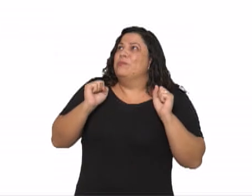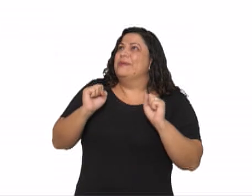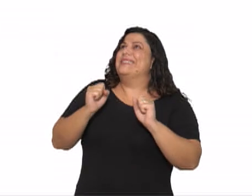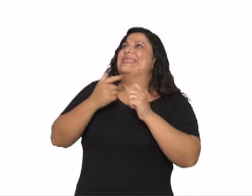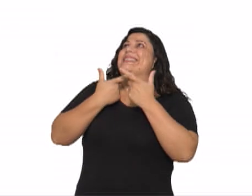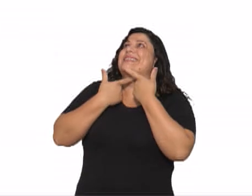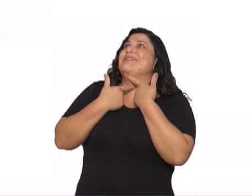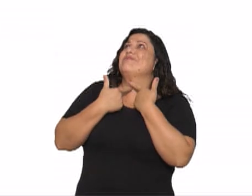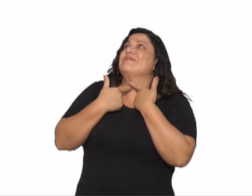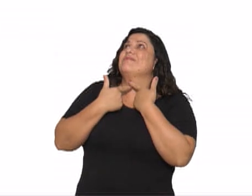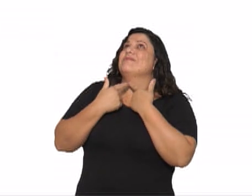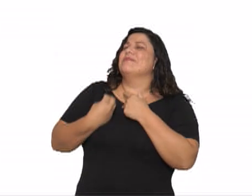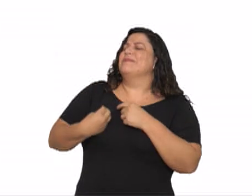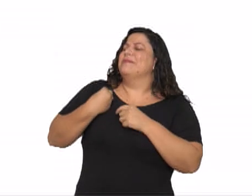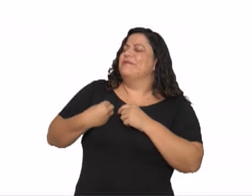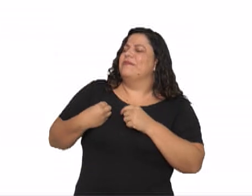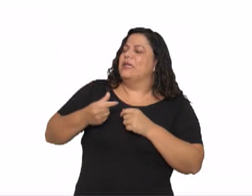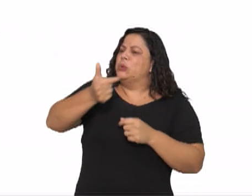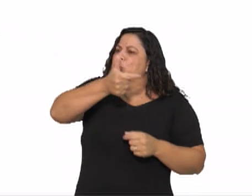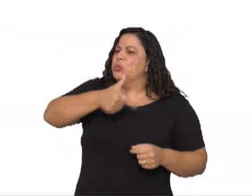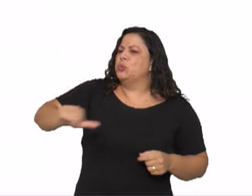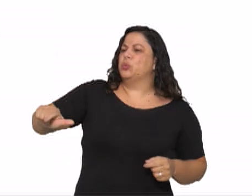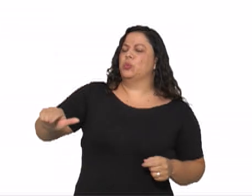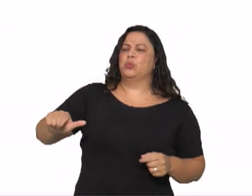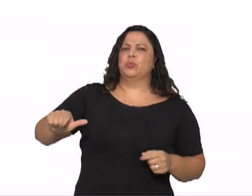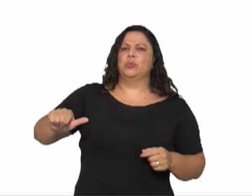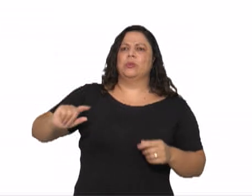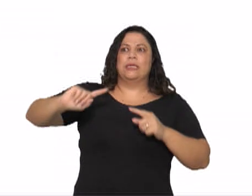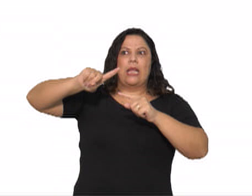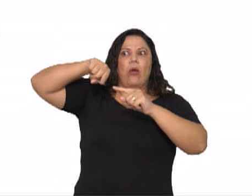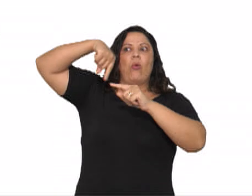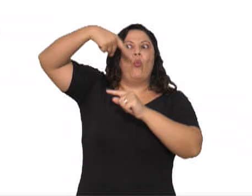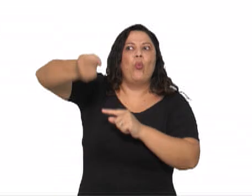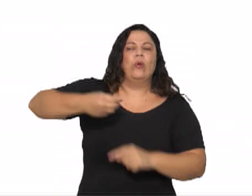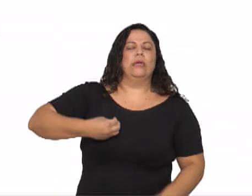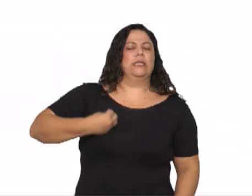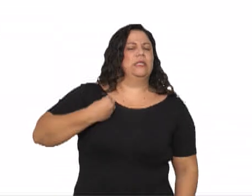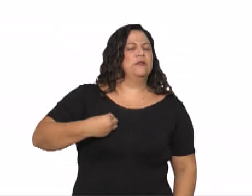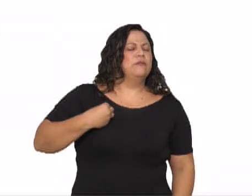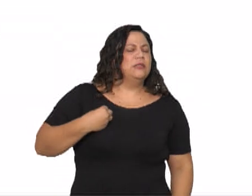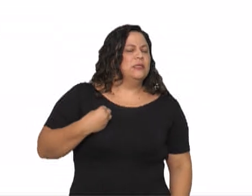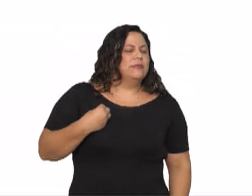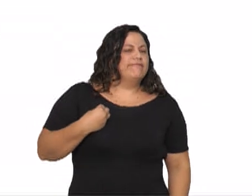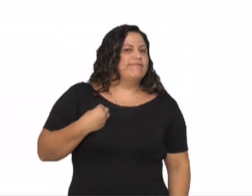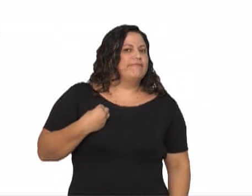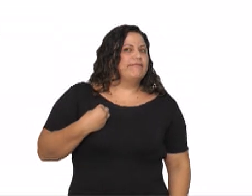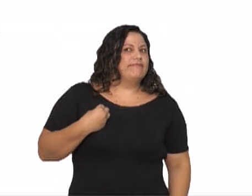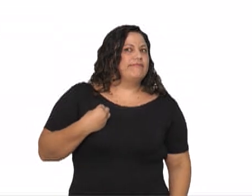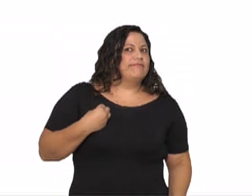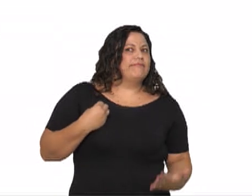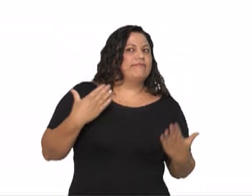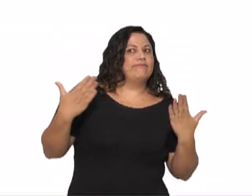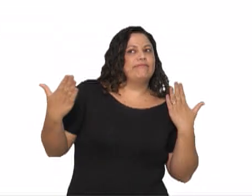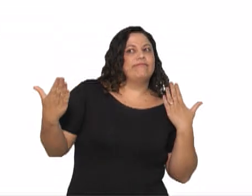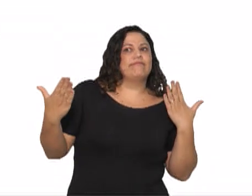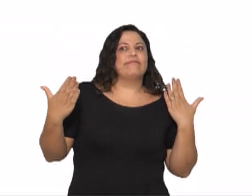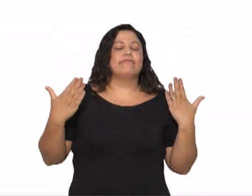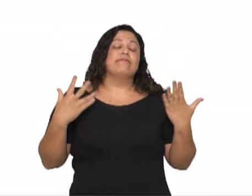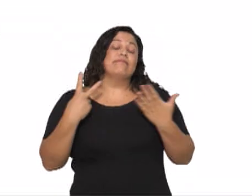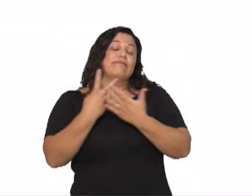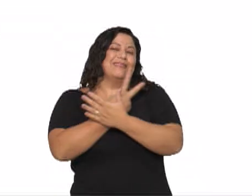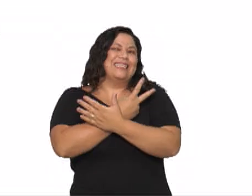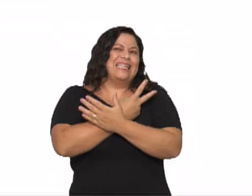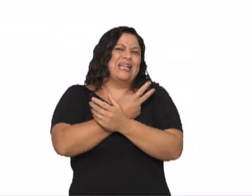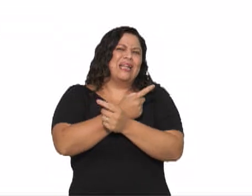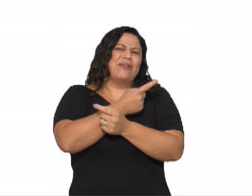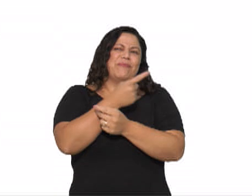na próxima vida, trataria de cometer mais errores. Não intentaria ser tão perfeito,